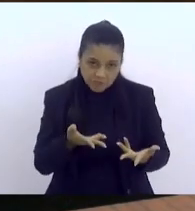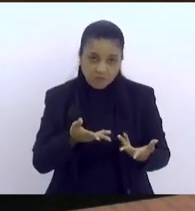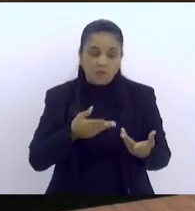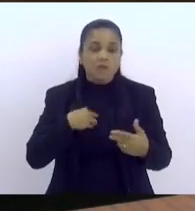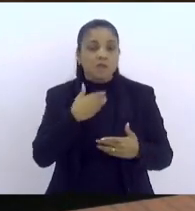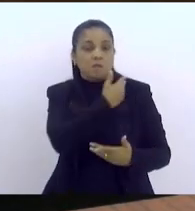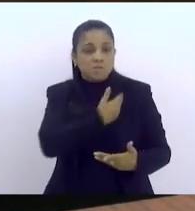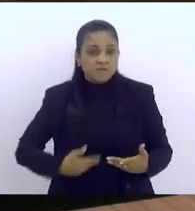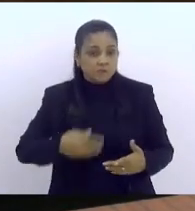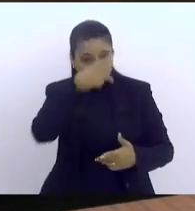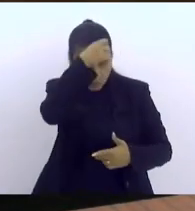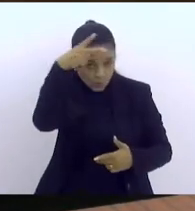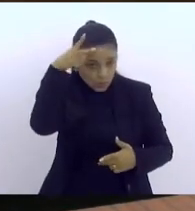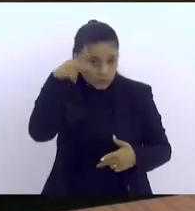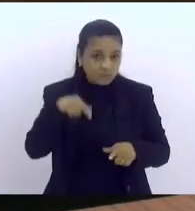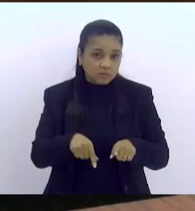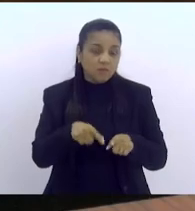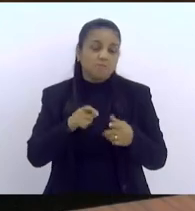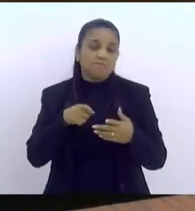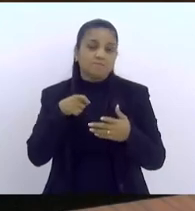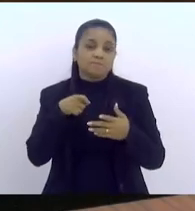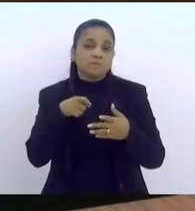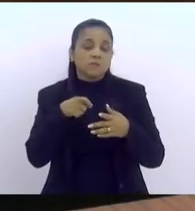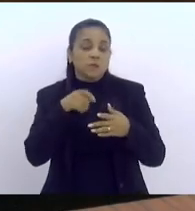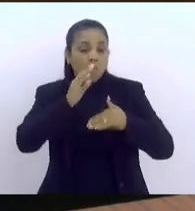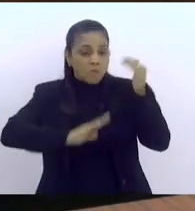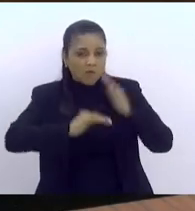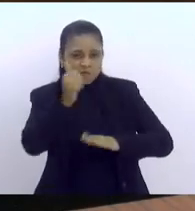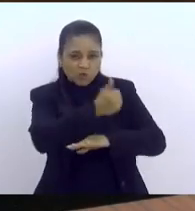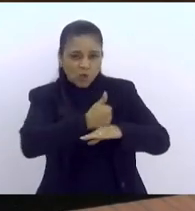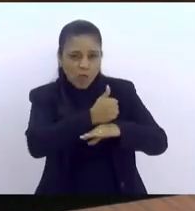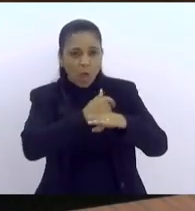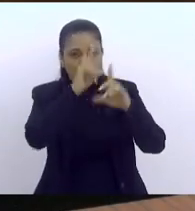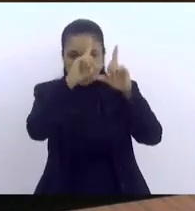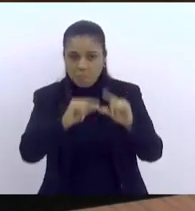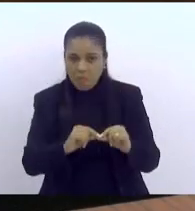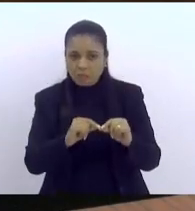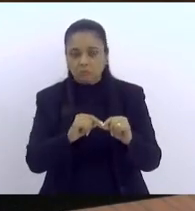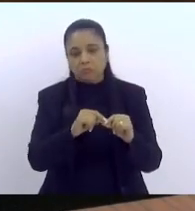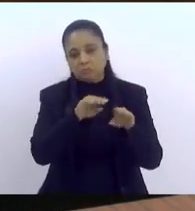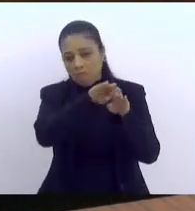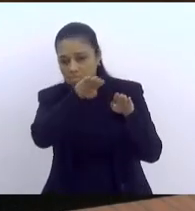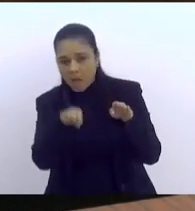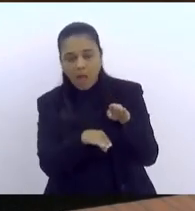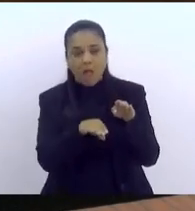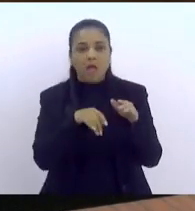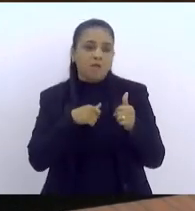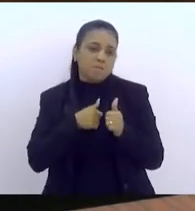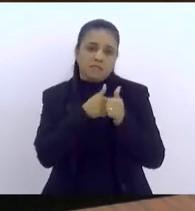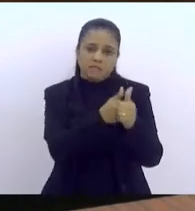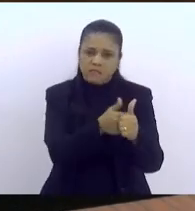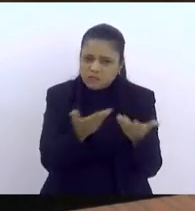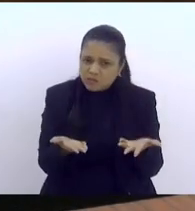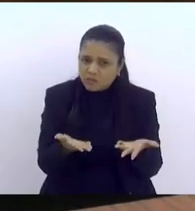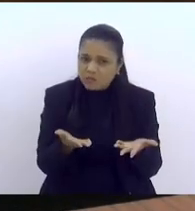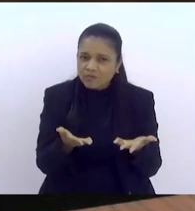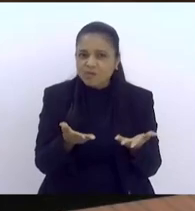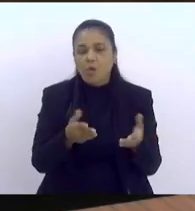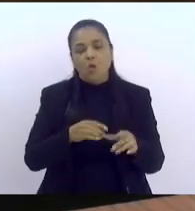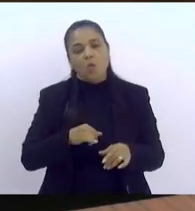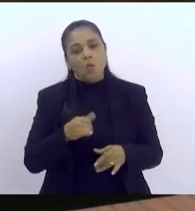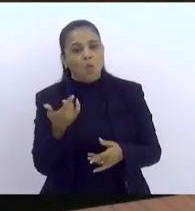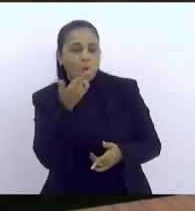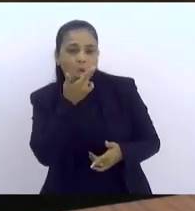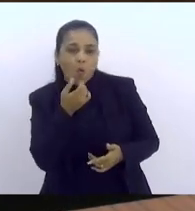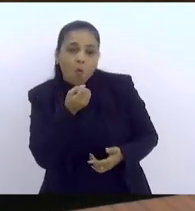nas prefeituras nenhum profissional de educação fique com seu salário defasado, seja perseguido ou que não tenha possibilidade